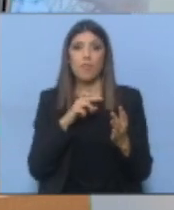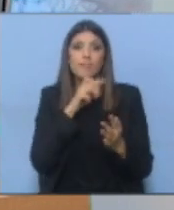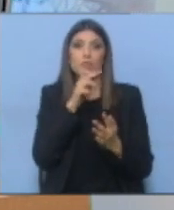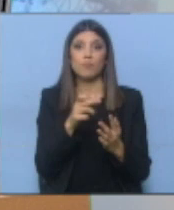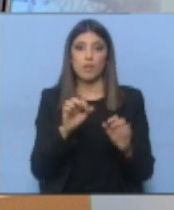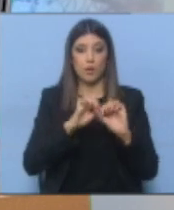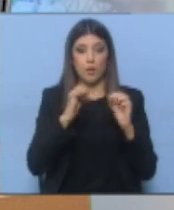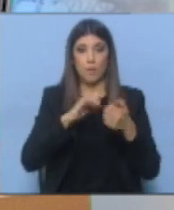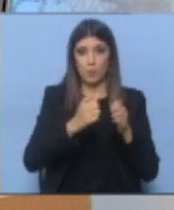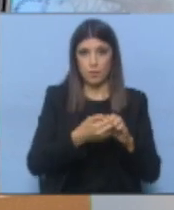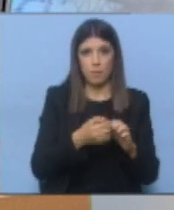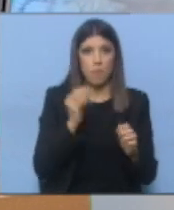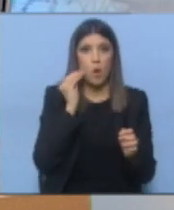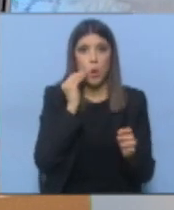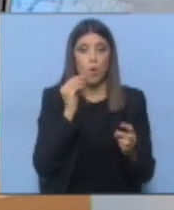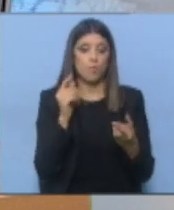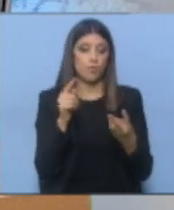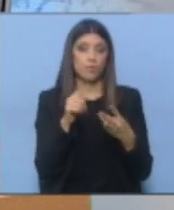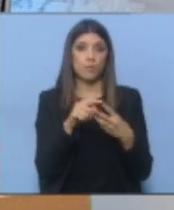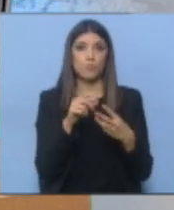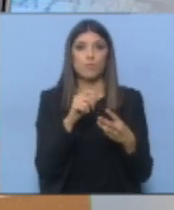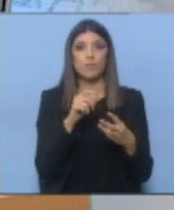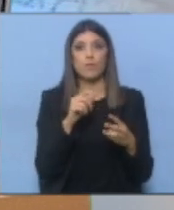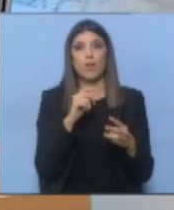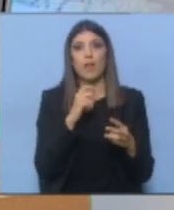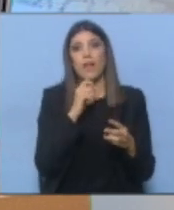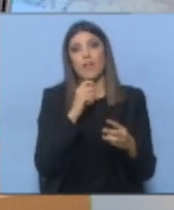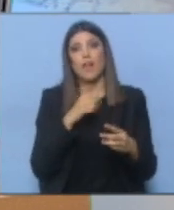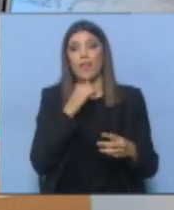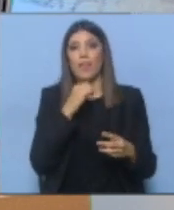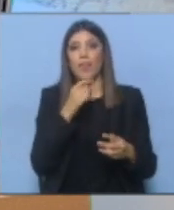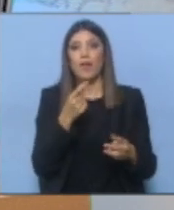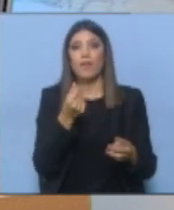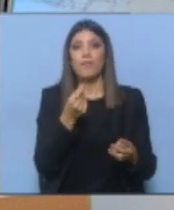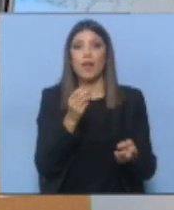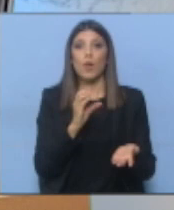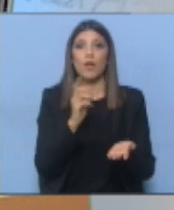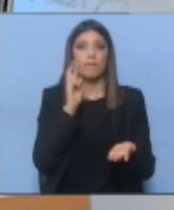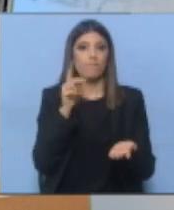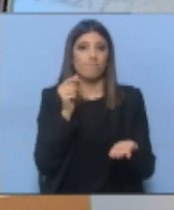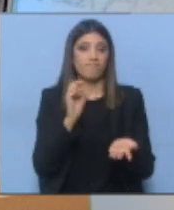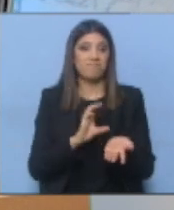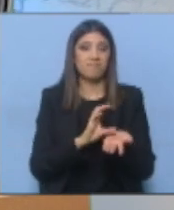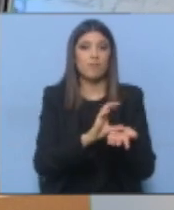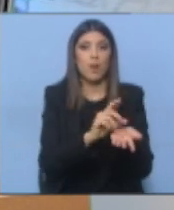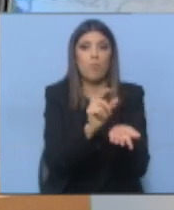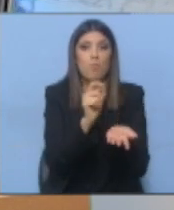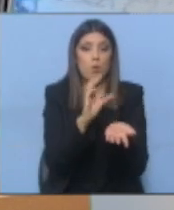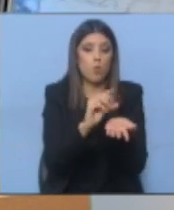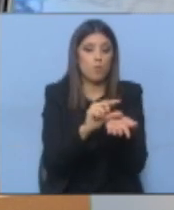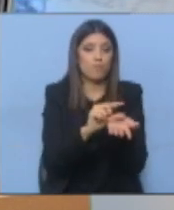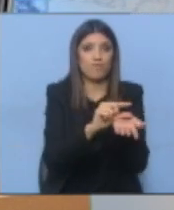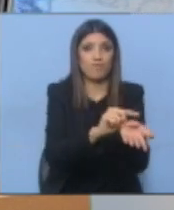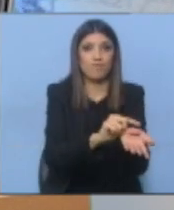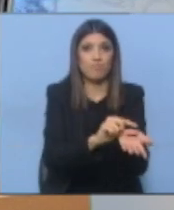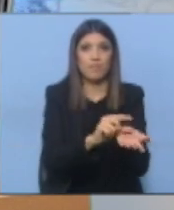são sugestões extremamente de baixo valor, de baixo custo, e que envolva toda a população, porque isto é um problema